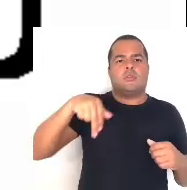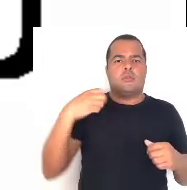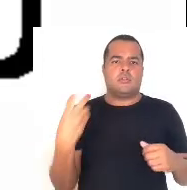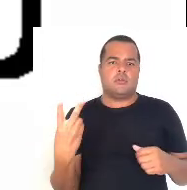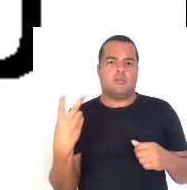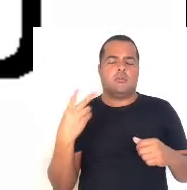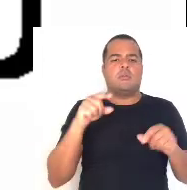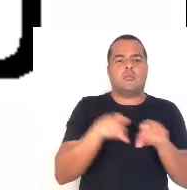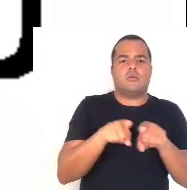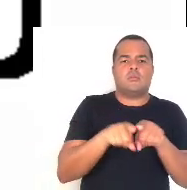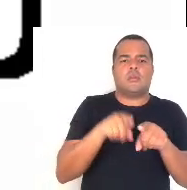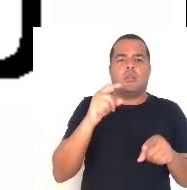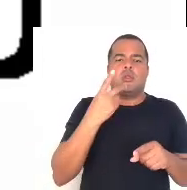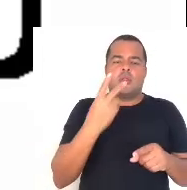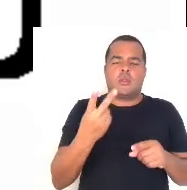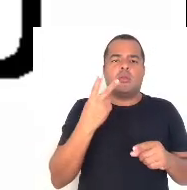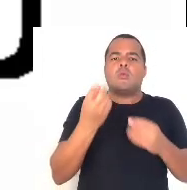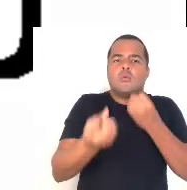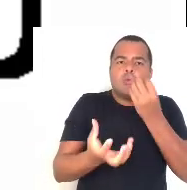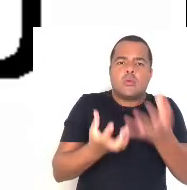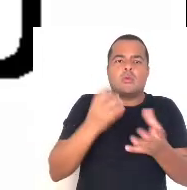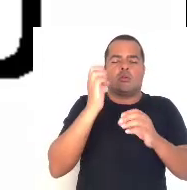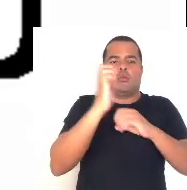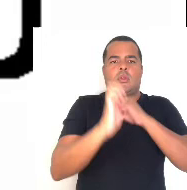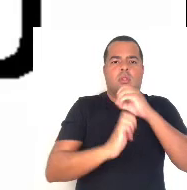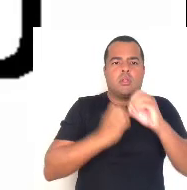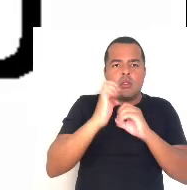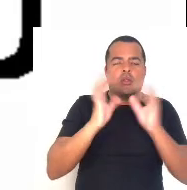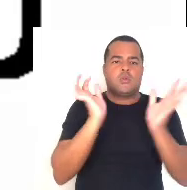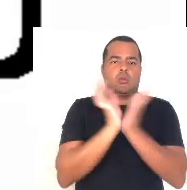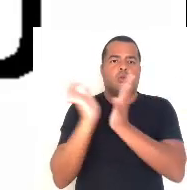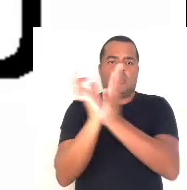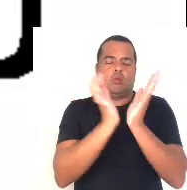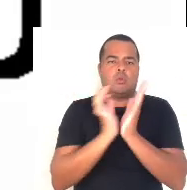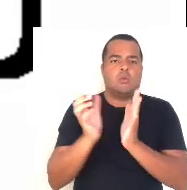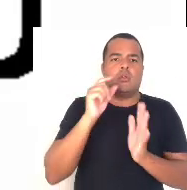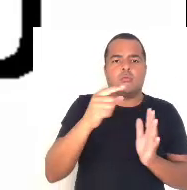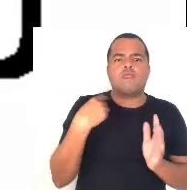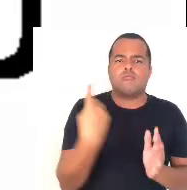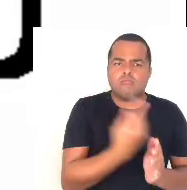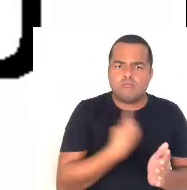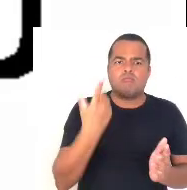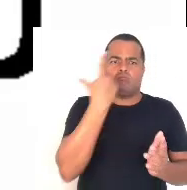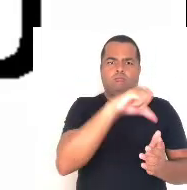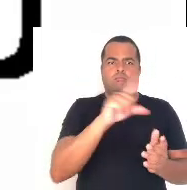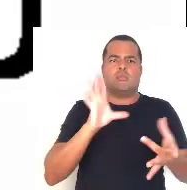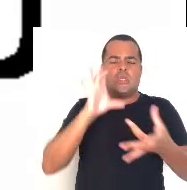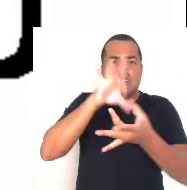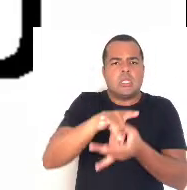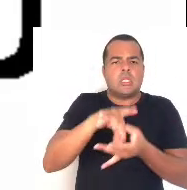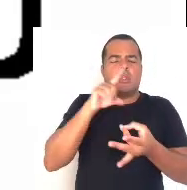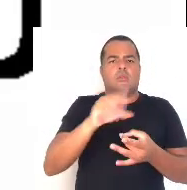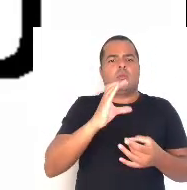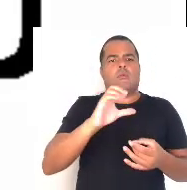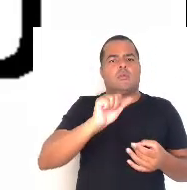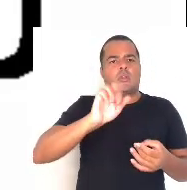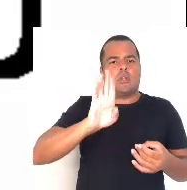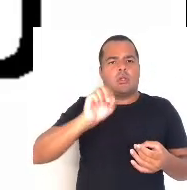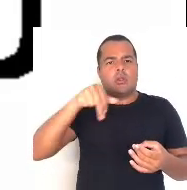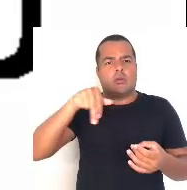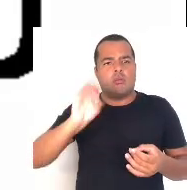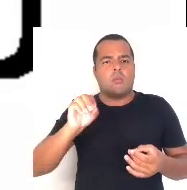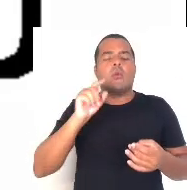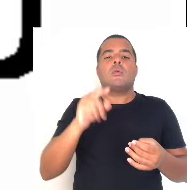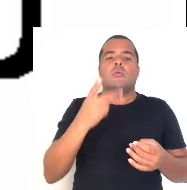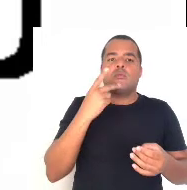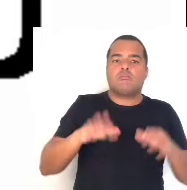SN2. Lembrando que o grupo metion é um grupo doador de elétrons, quanto mais grupos doadores de elétrons eu tiver ligado àquele